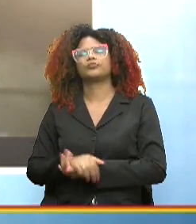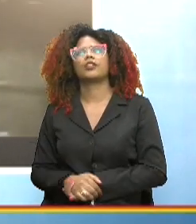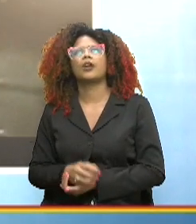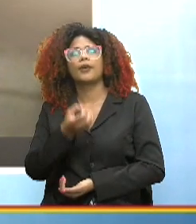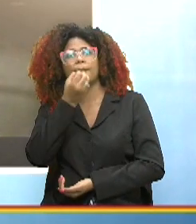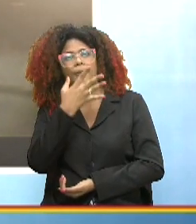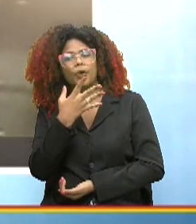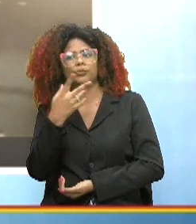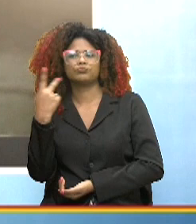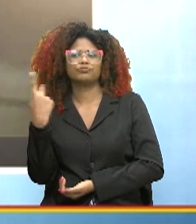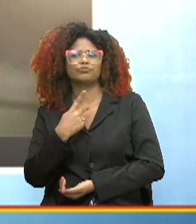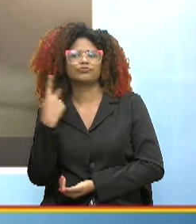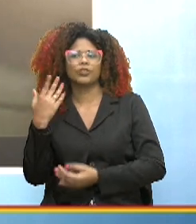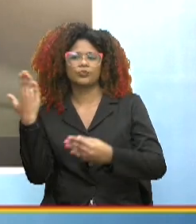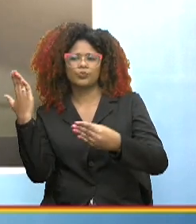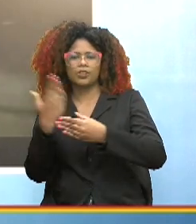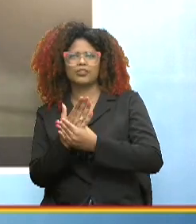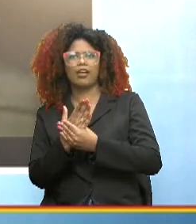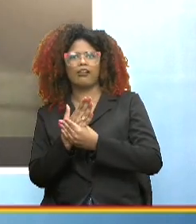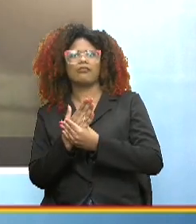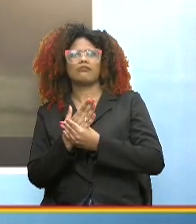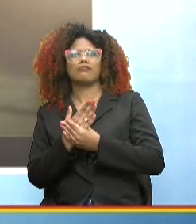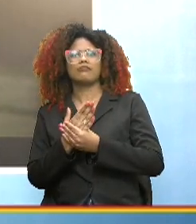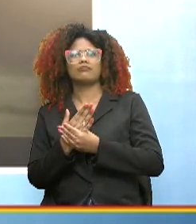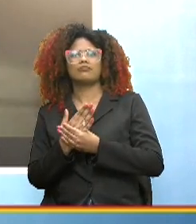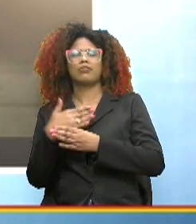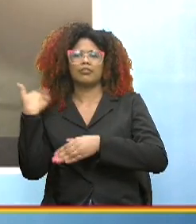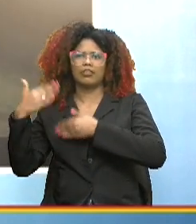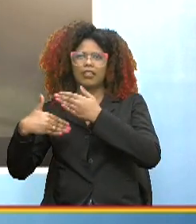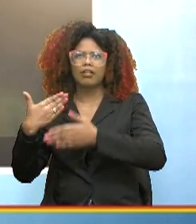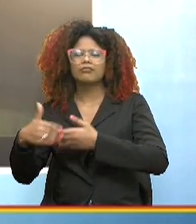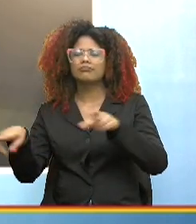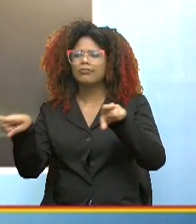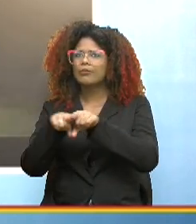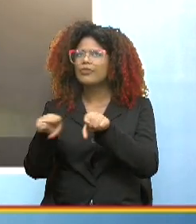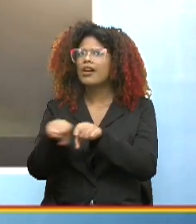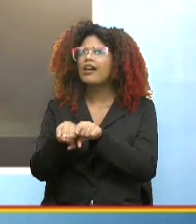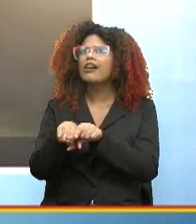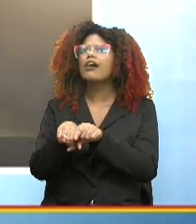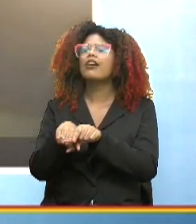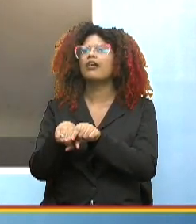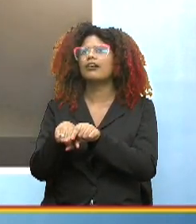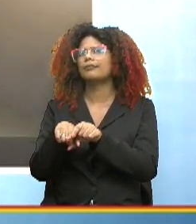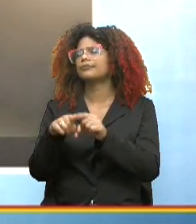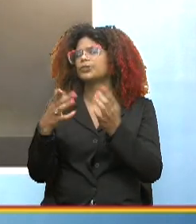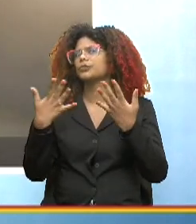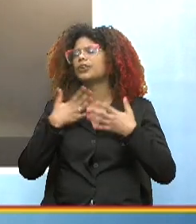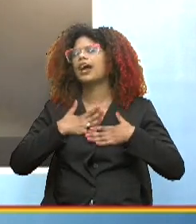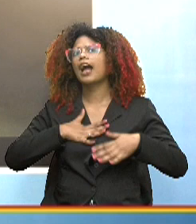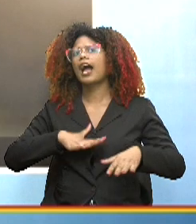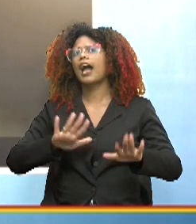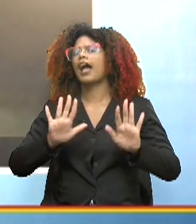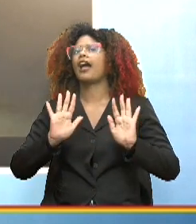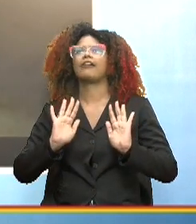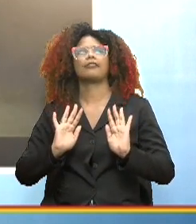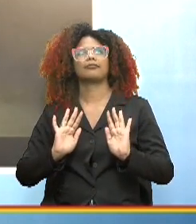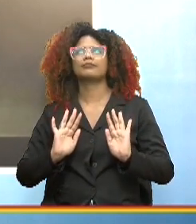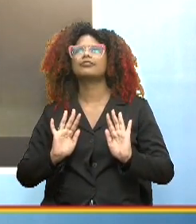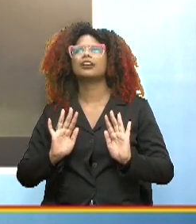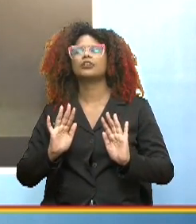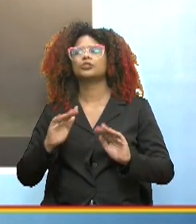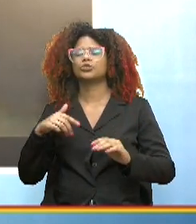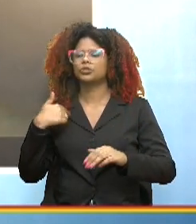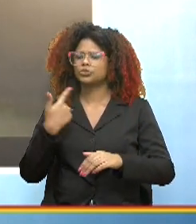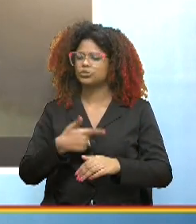nosso processo de adoção e também muito tranquilo a gente entrou com a